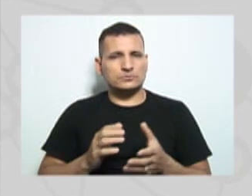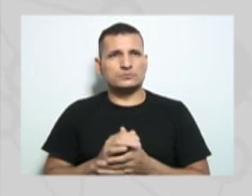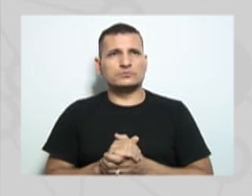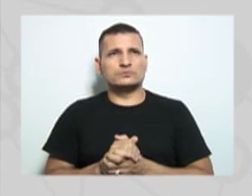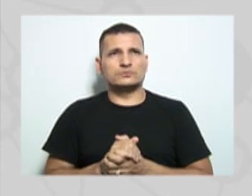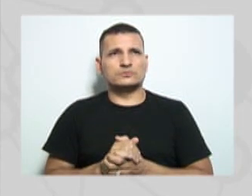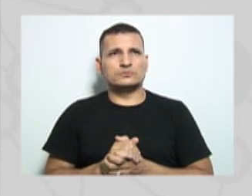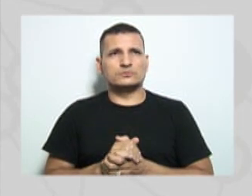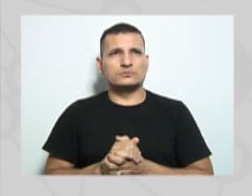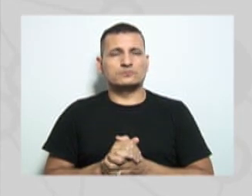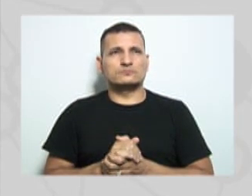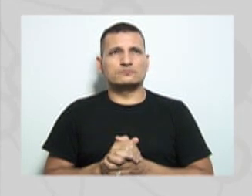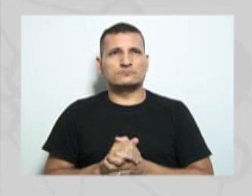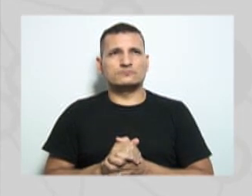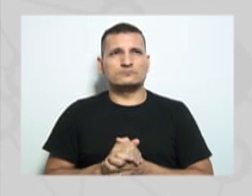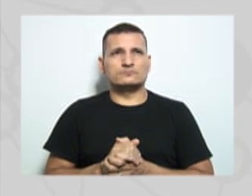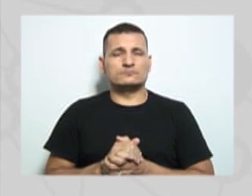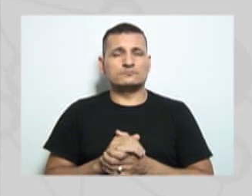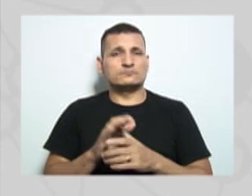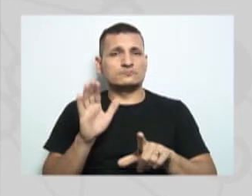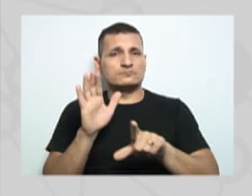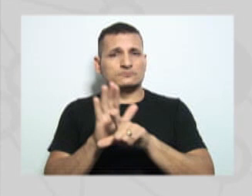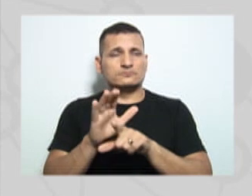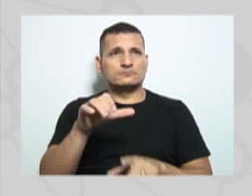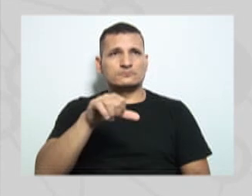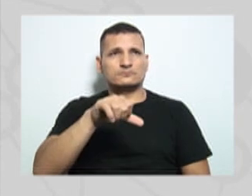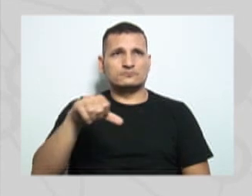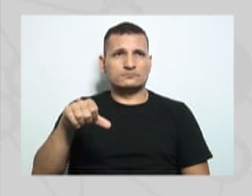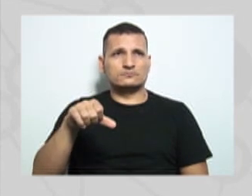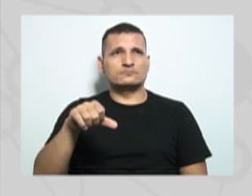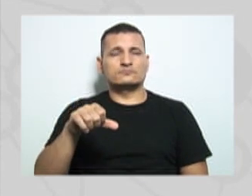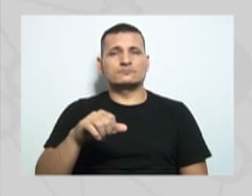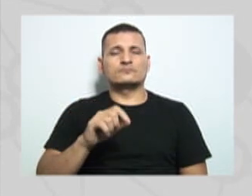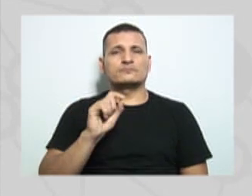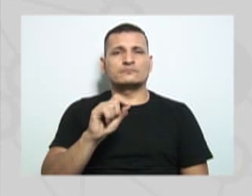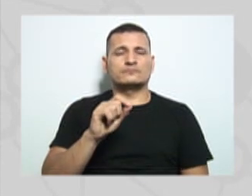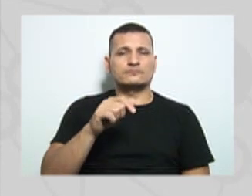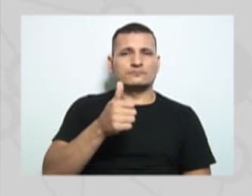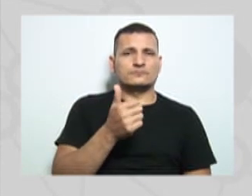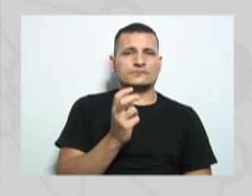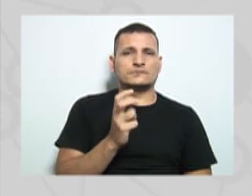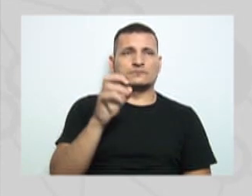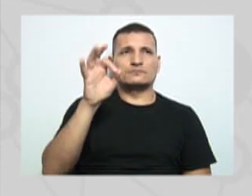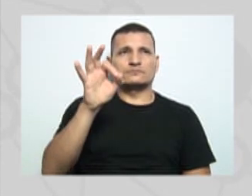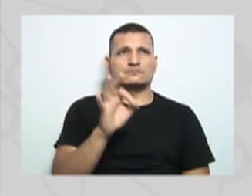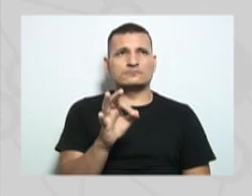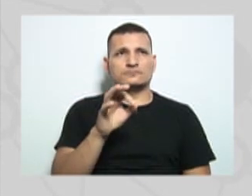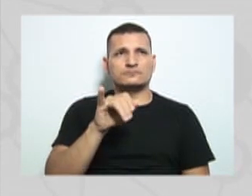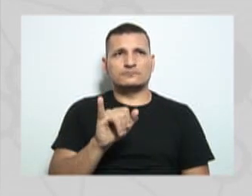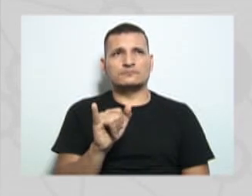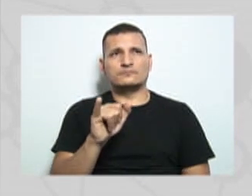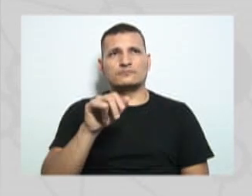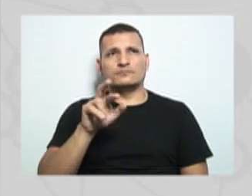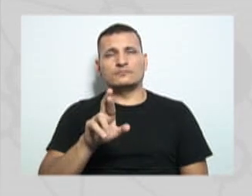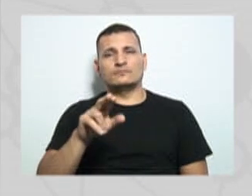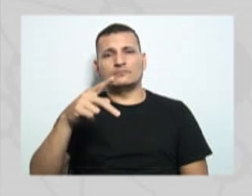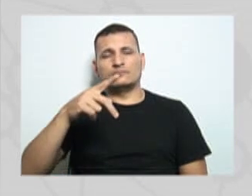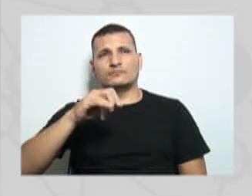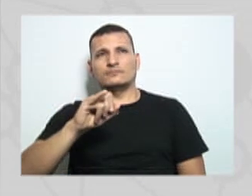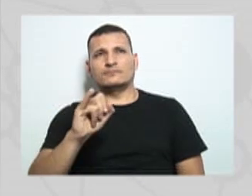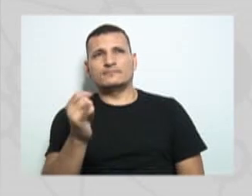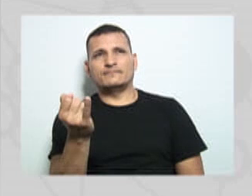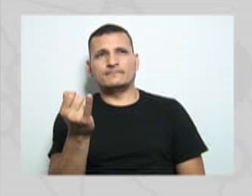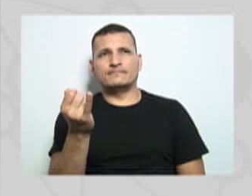Lei 99, aplicando as seguintes alíquotas: 15% de IRPJ, certo?